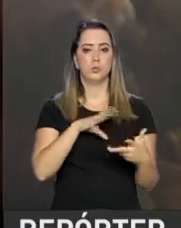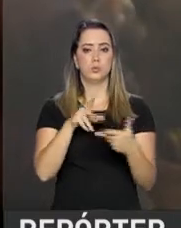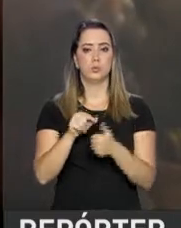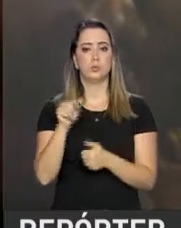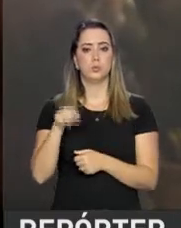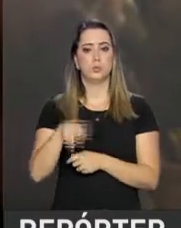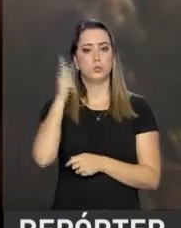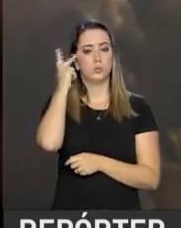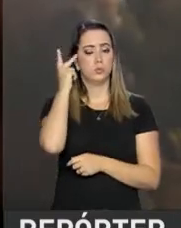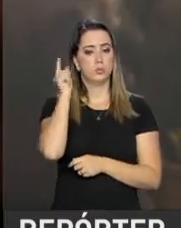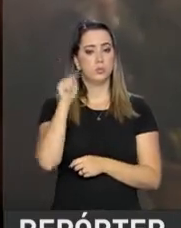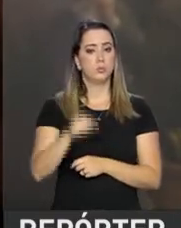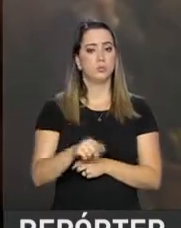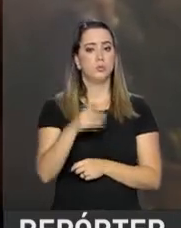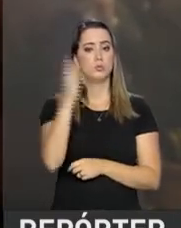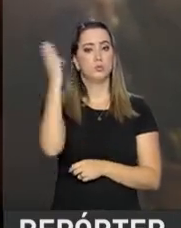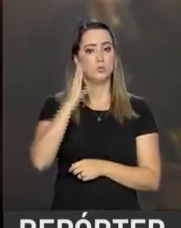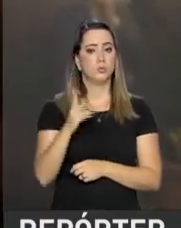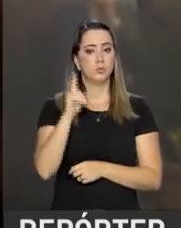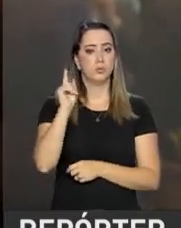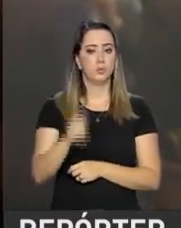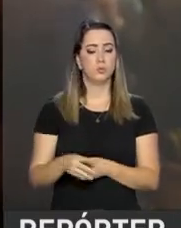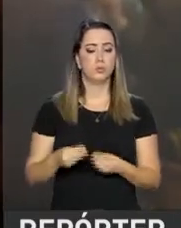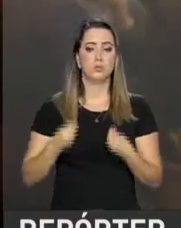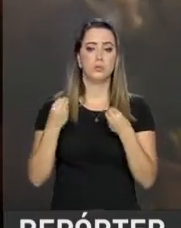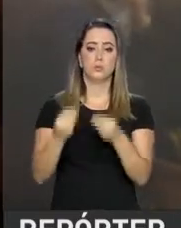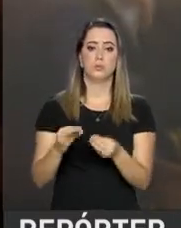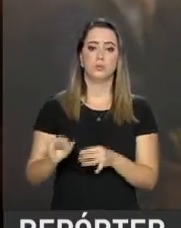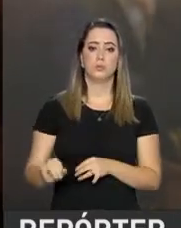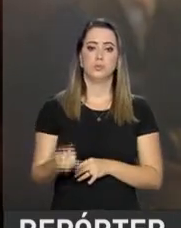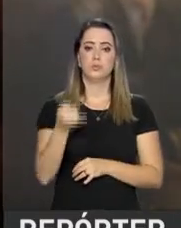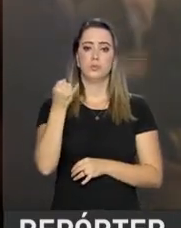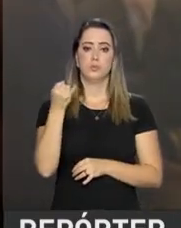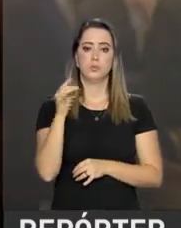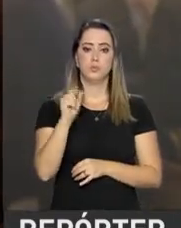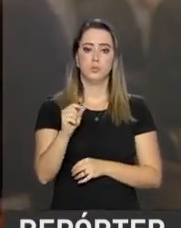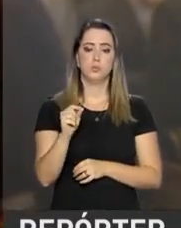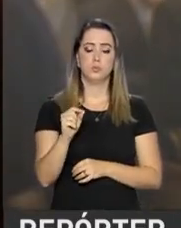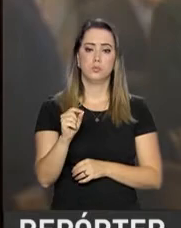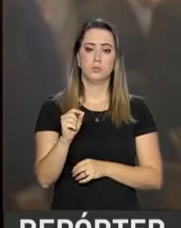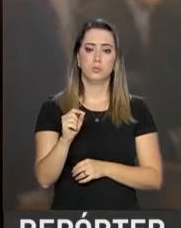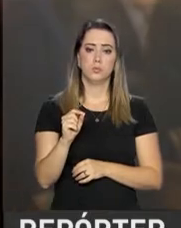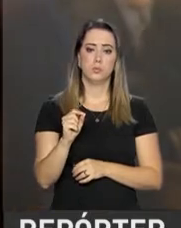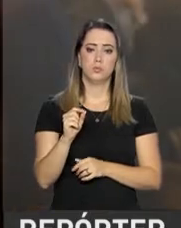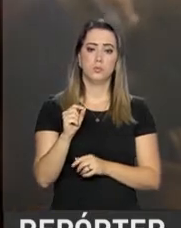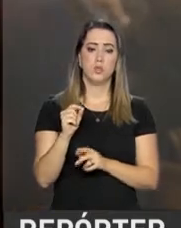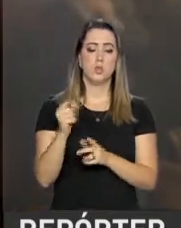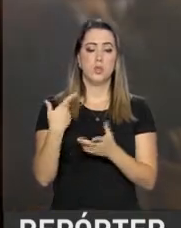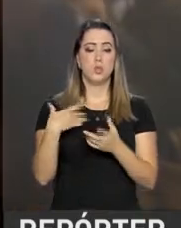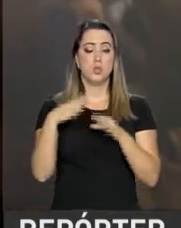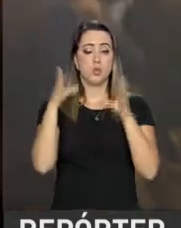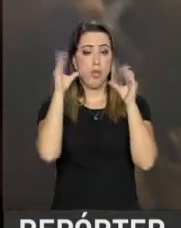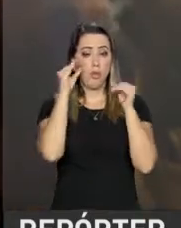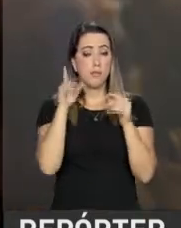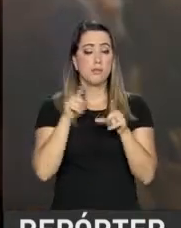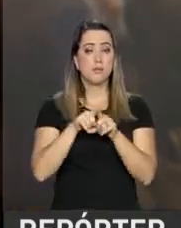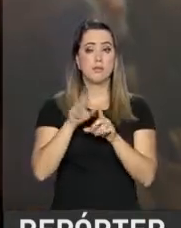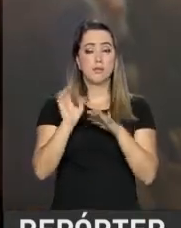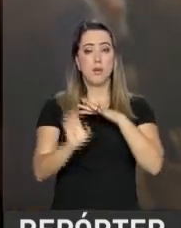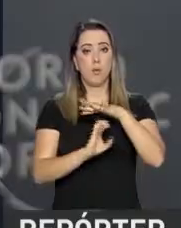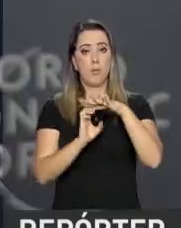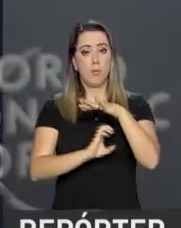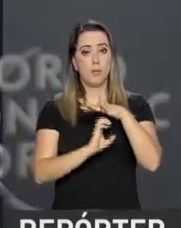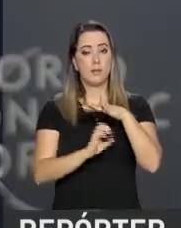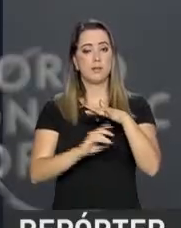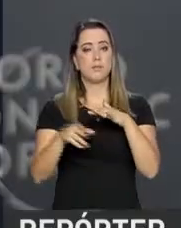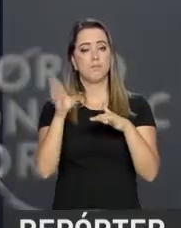em são paulo aqui no brasil ele dá uma oportunidade de atratividade para o brasil nesse momento